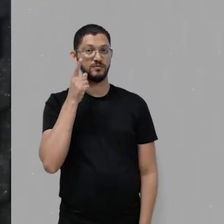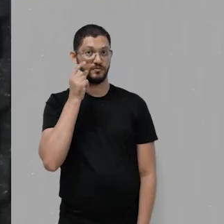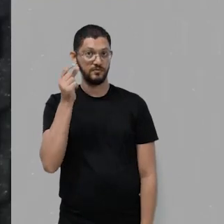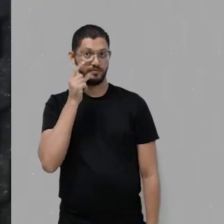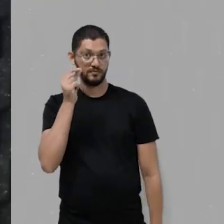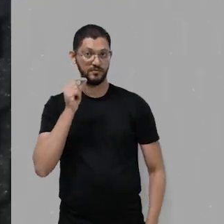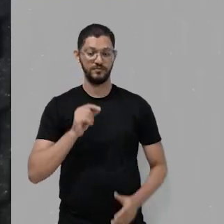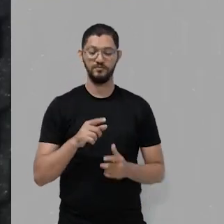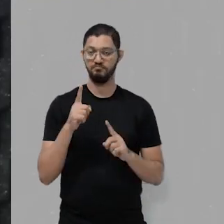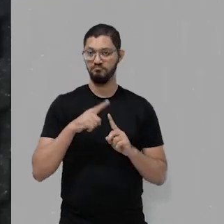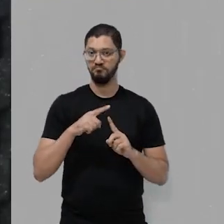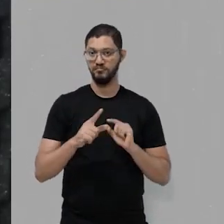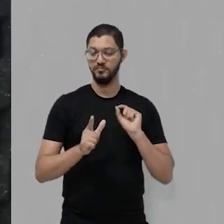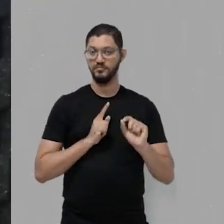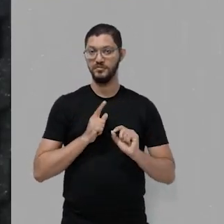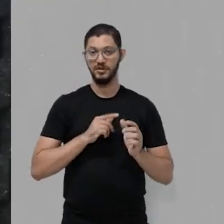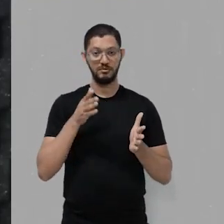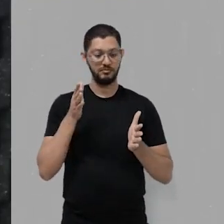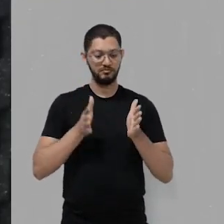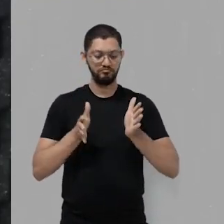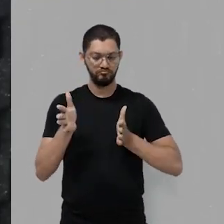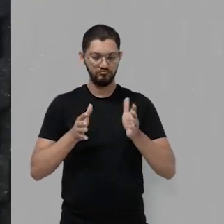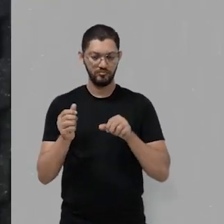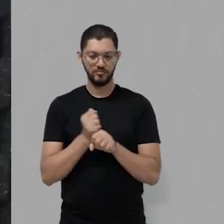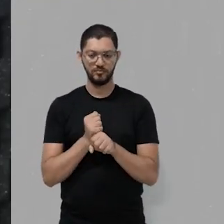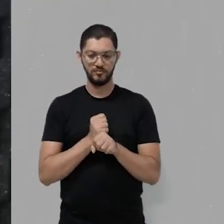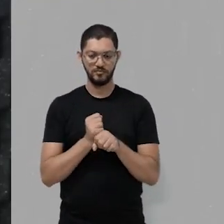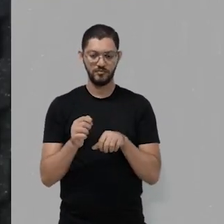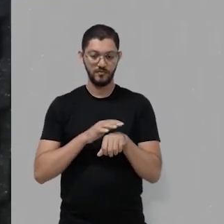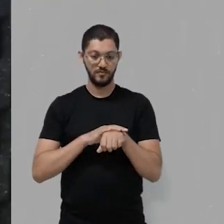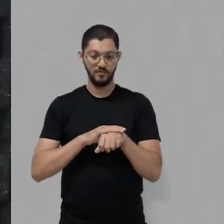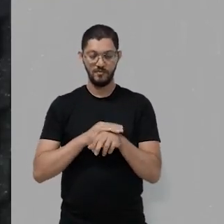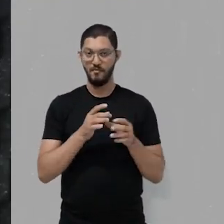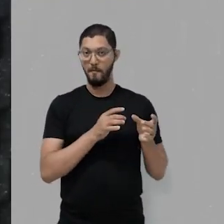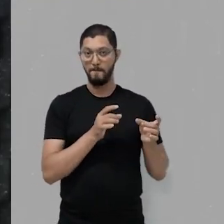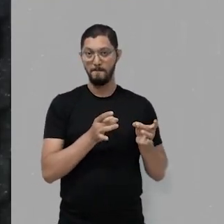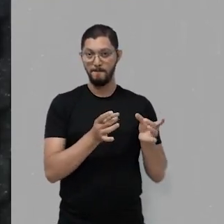Tá? E existem épocas em que as peles que são mais